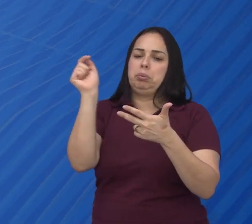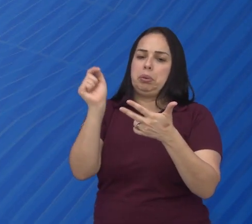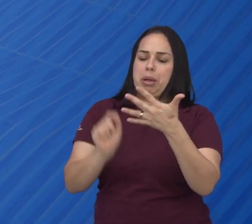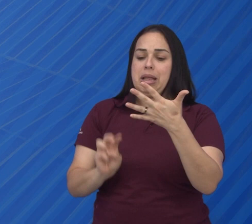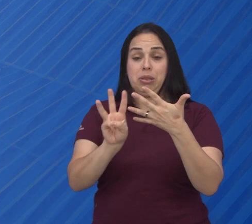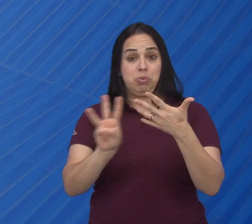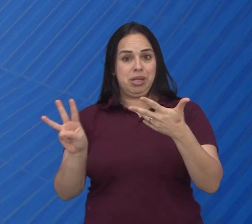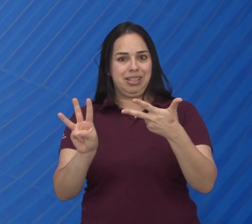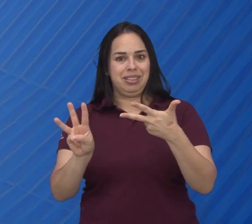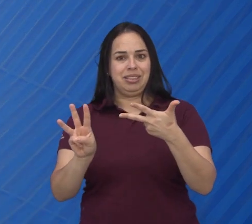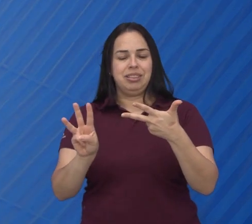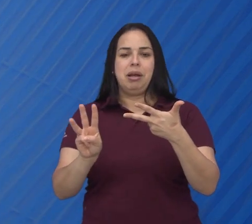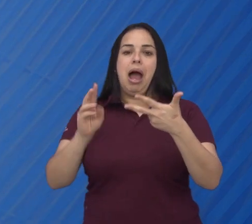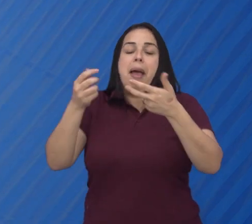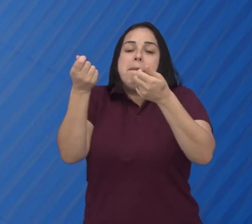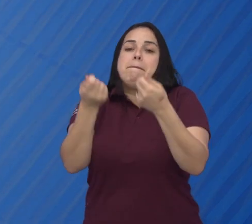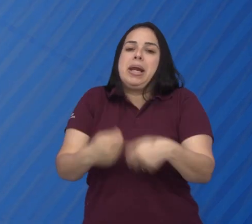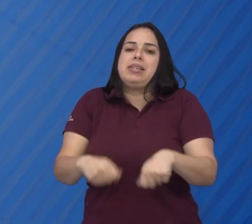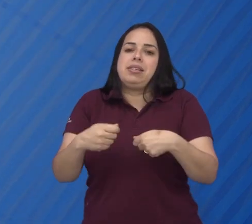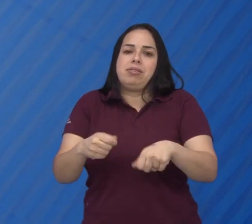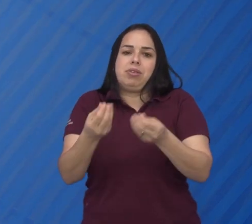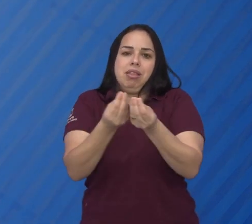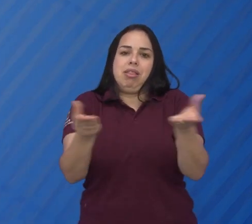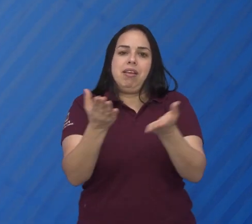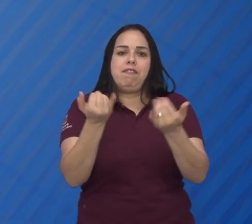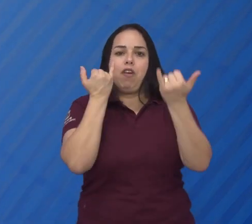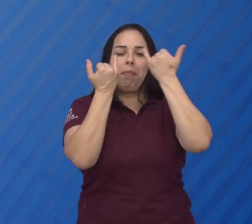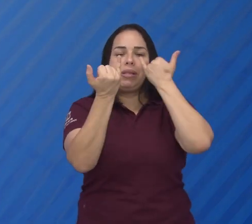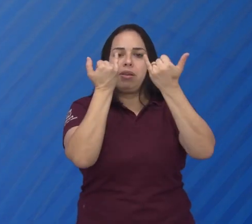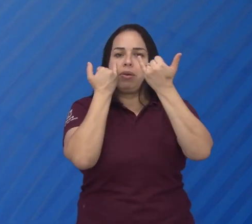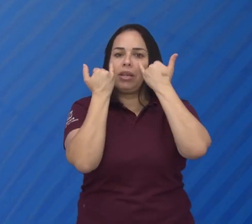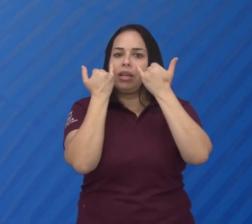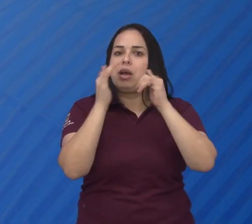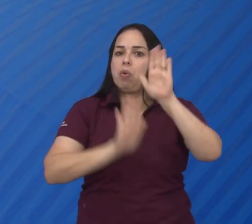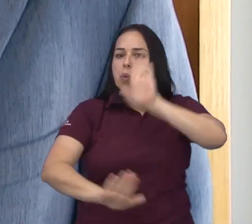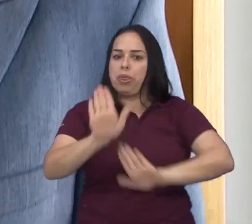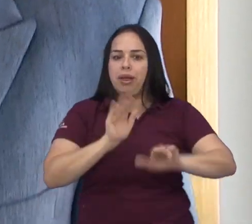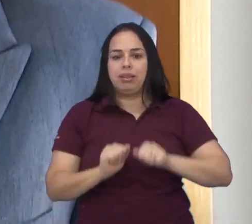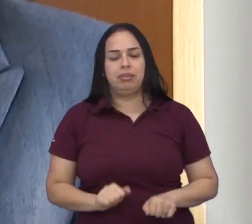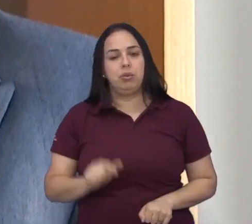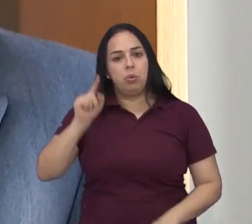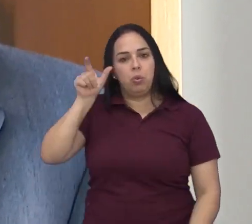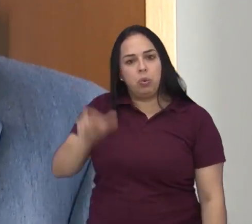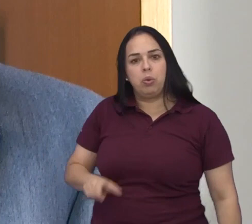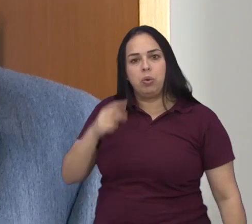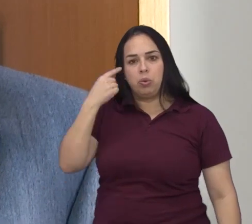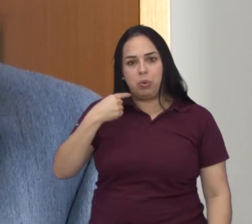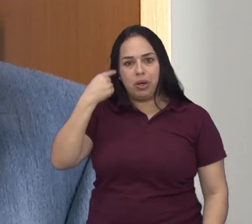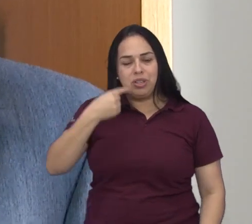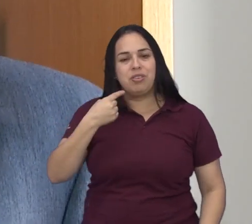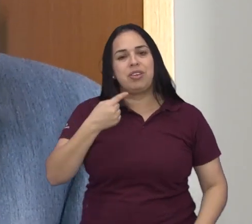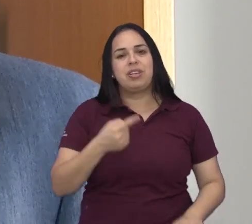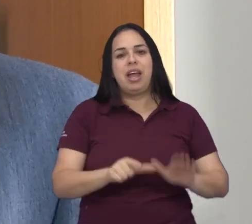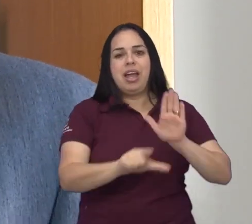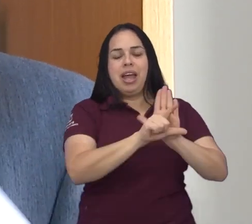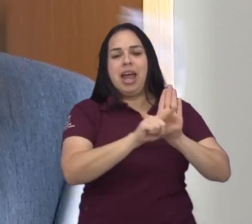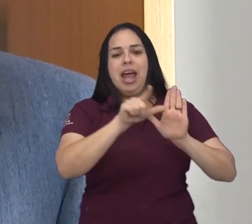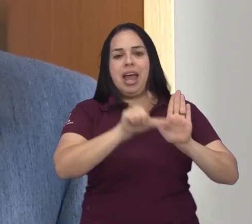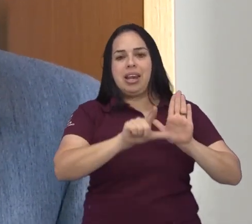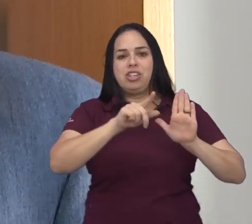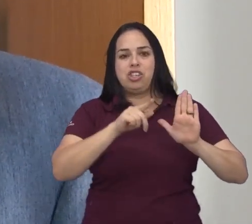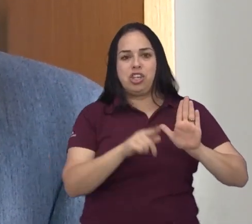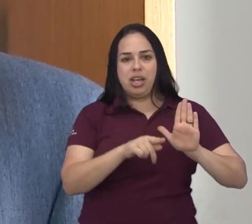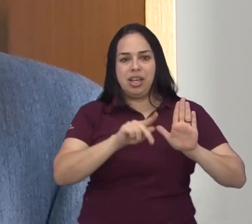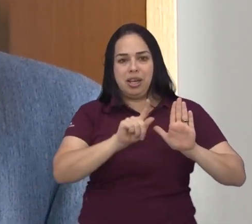e plataformas digitais, criou a necessidade de levar informação à população. Esse advogado explica que a LGPD, a Lei Geral